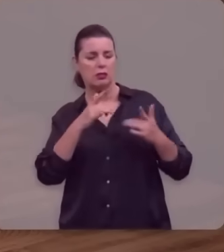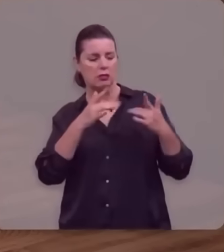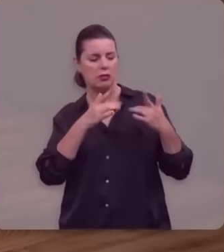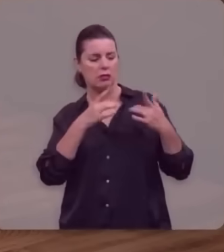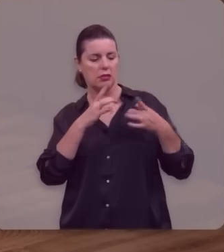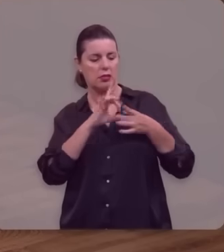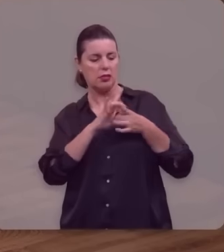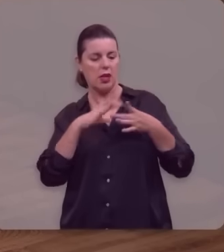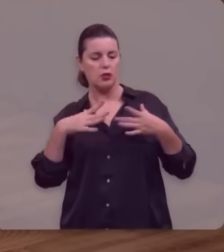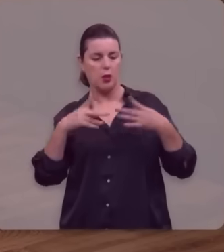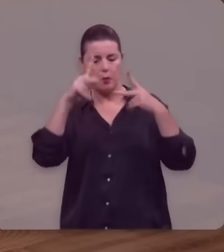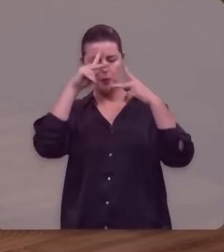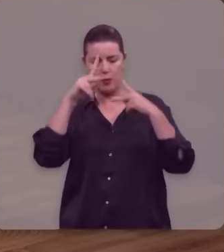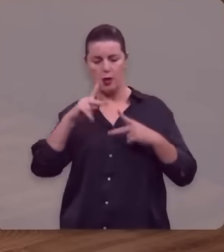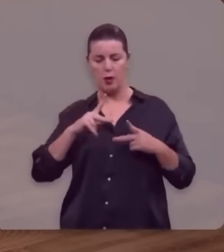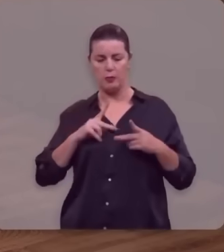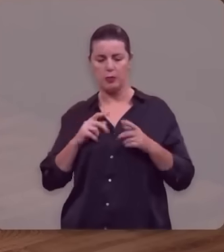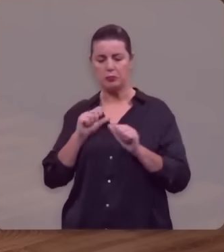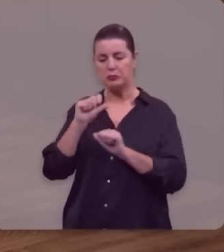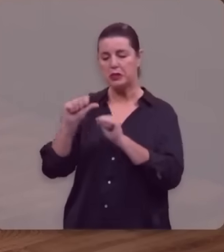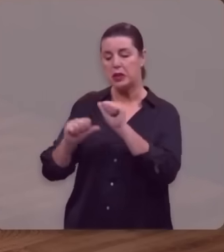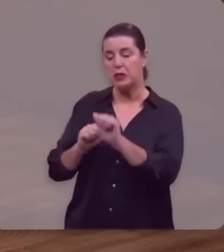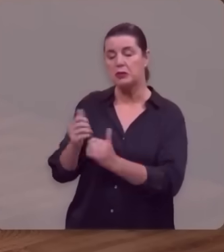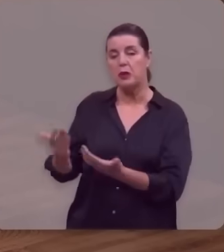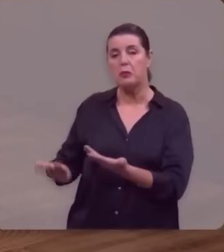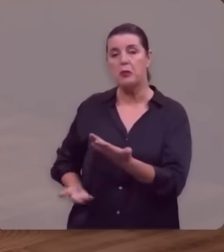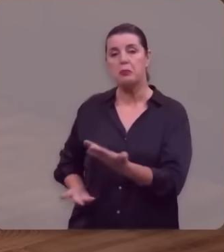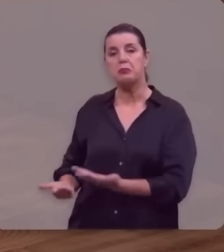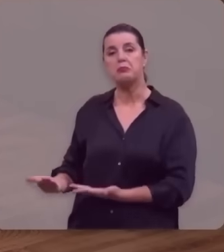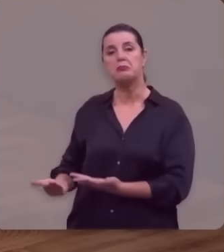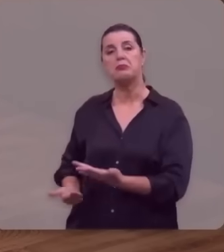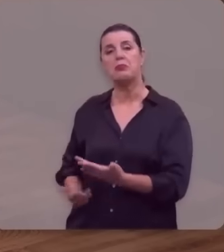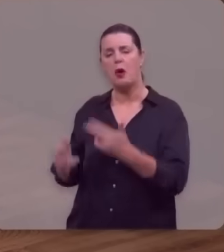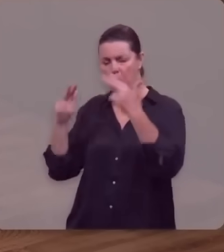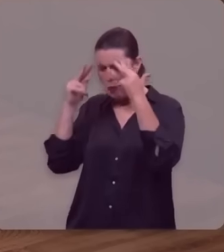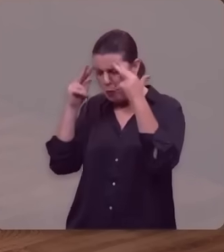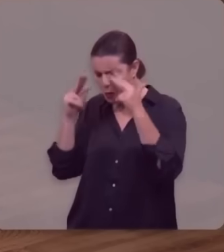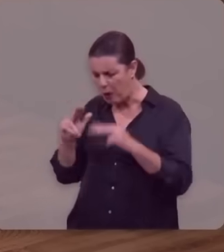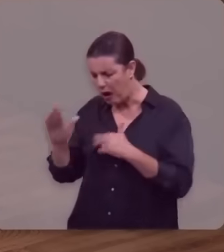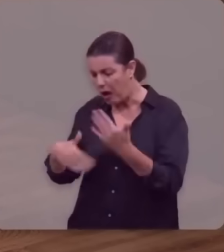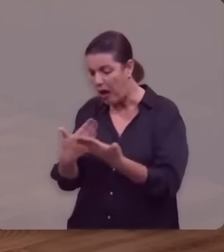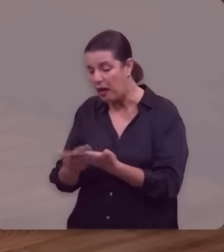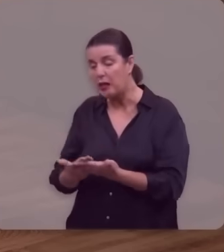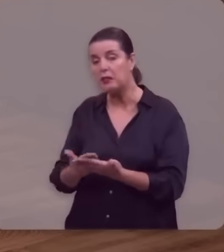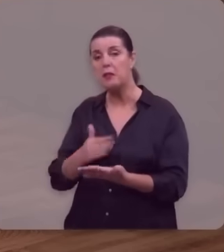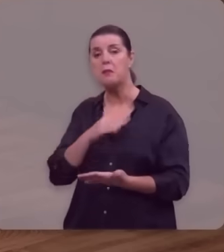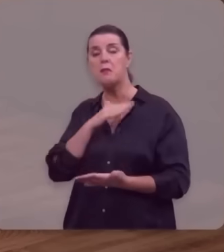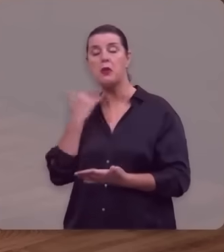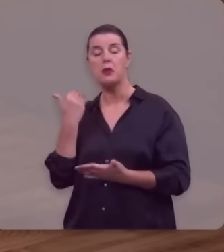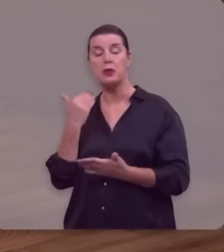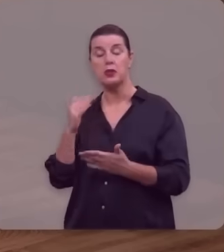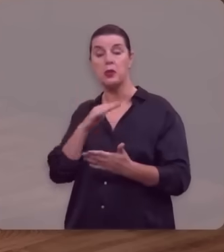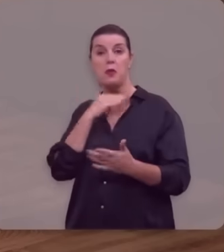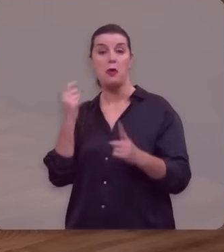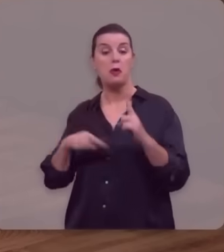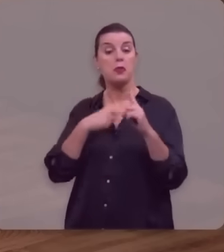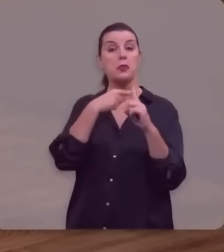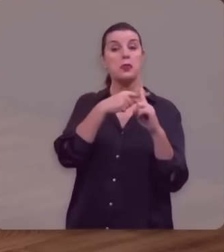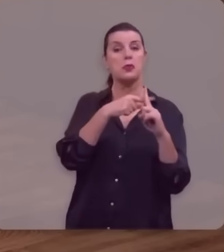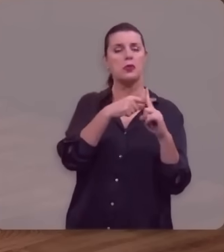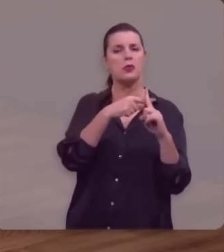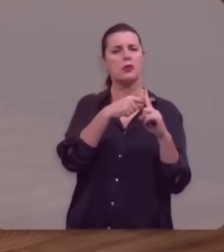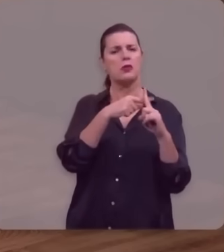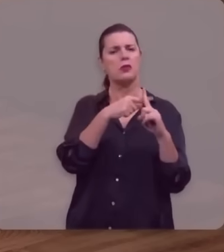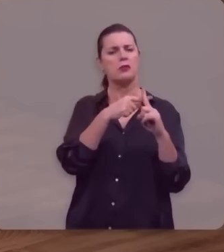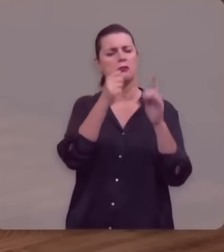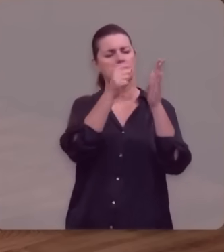esvaziado ter assumido a forma de servo ter se humilhado até a morte morte de Cruz